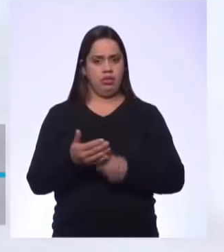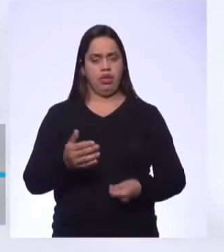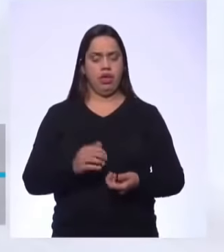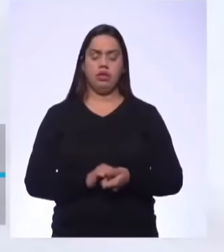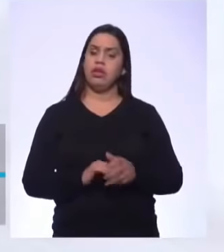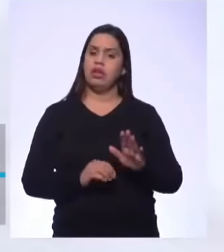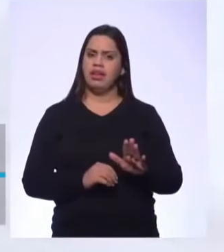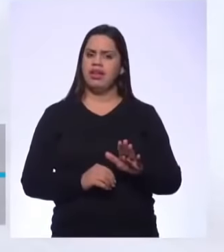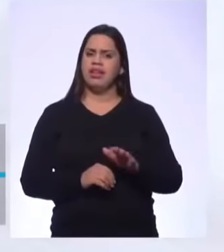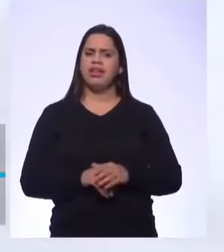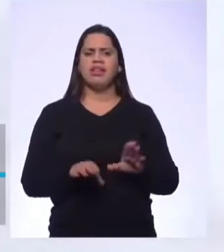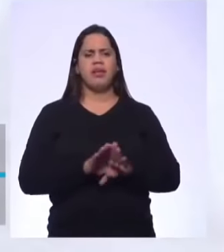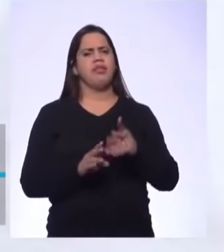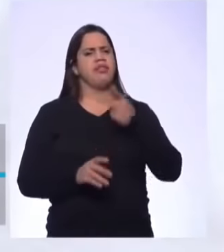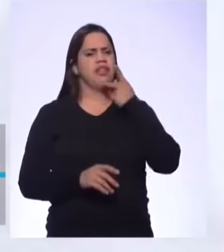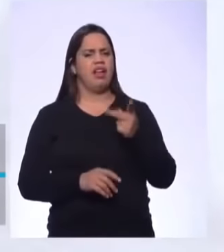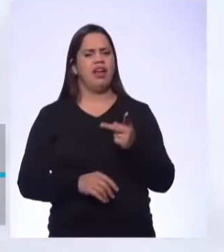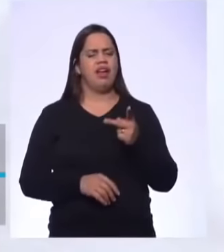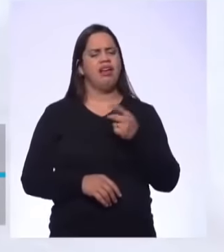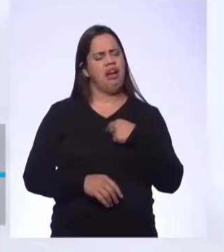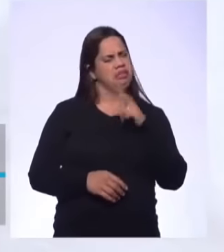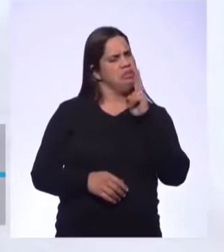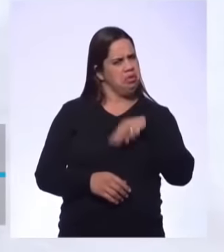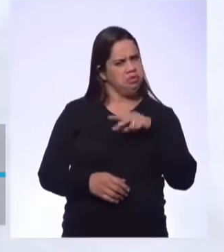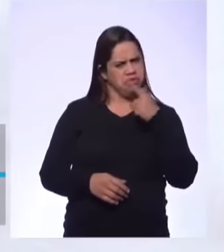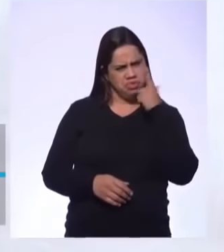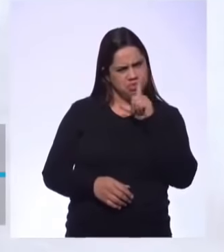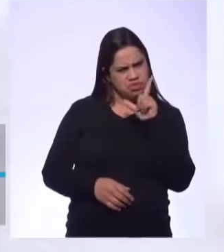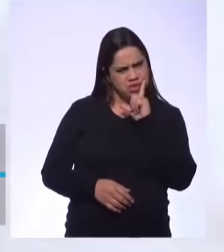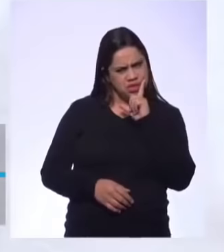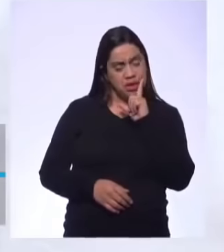gente, esse negócio de dizer vai conseguir ler? Vai.